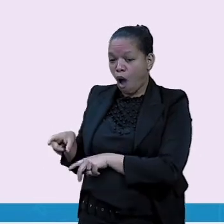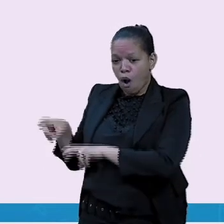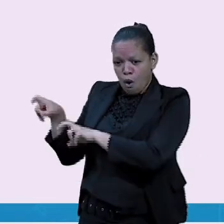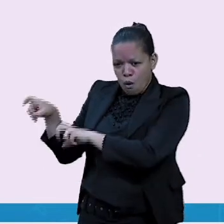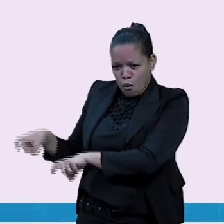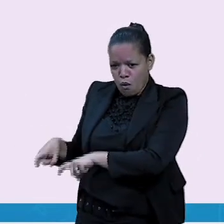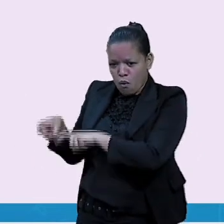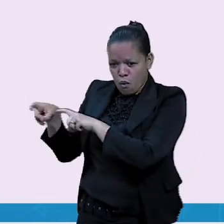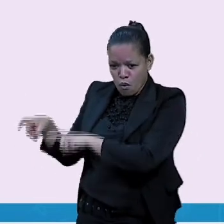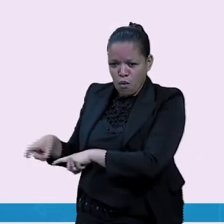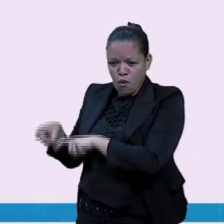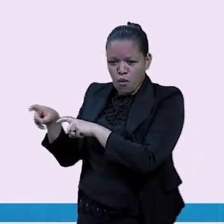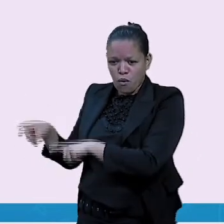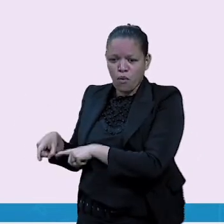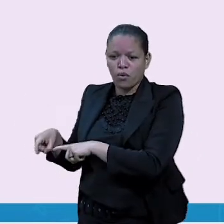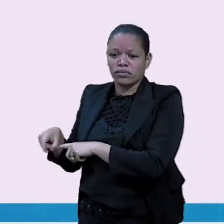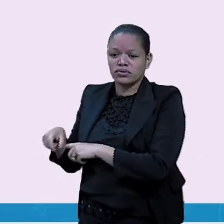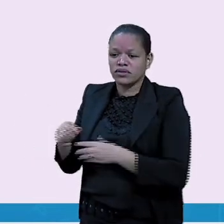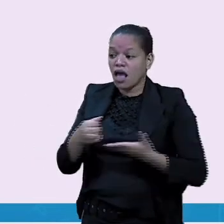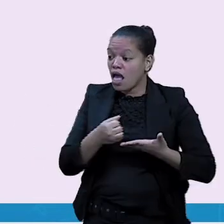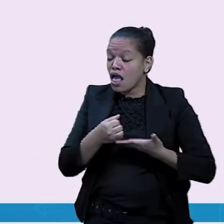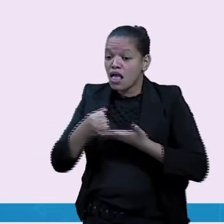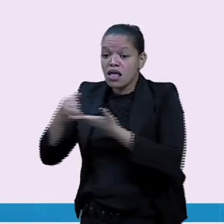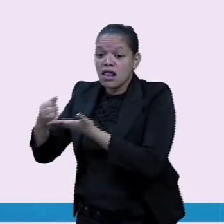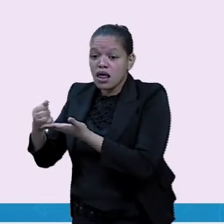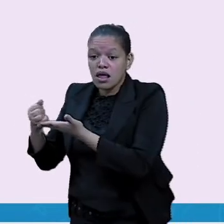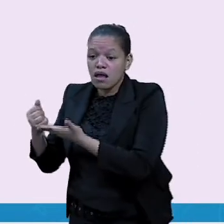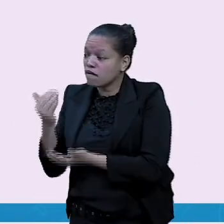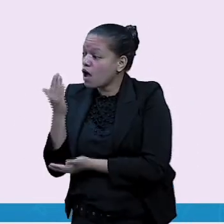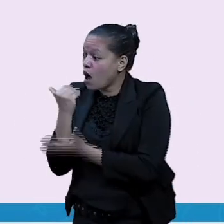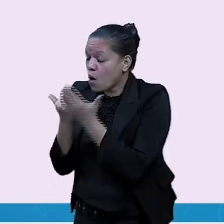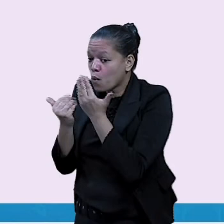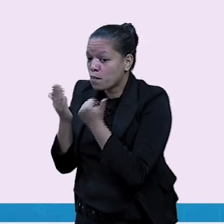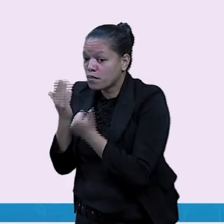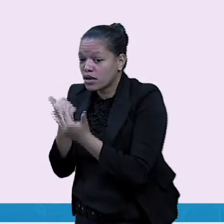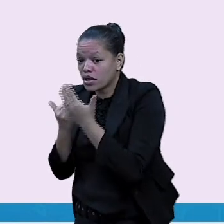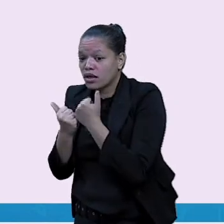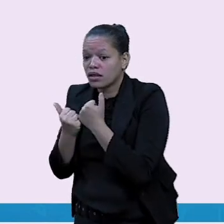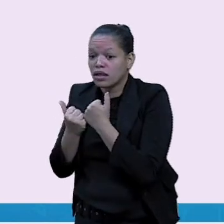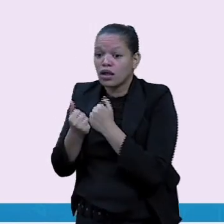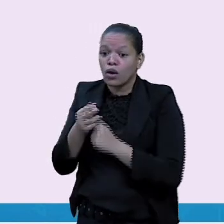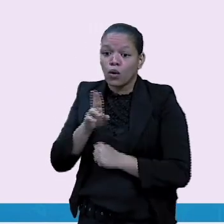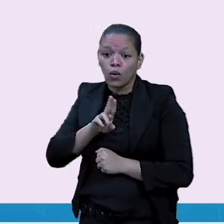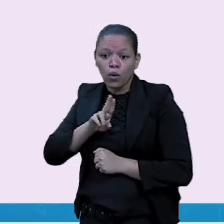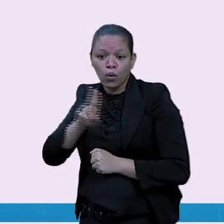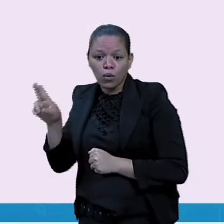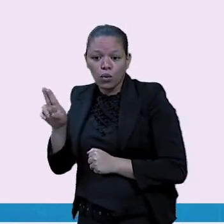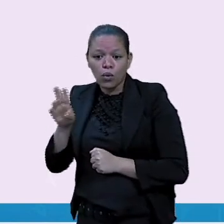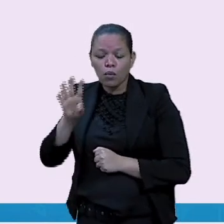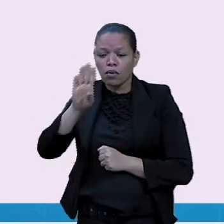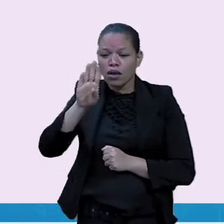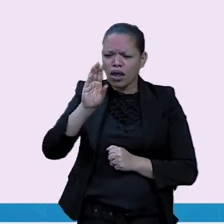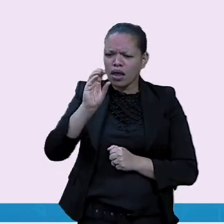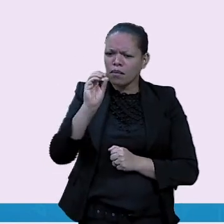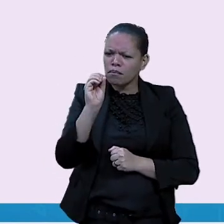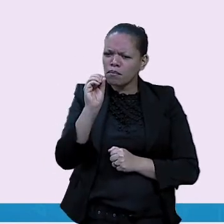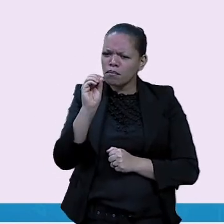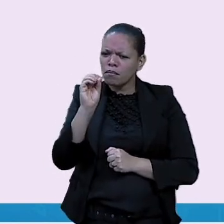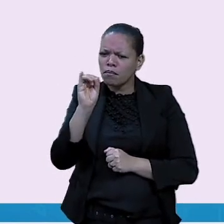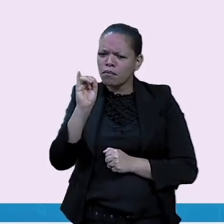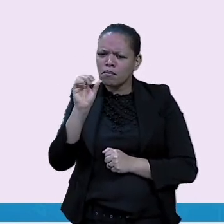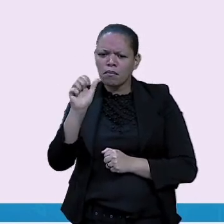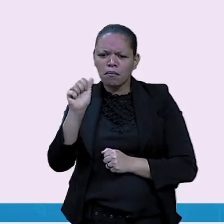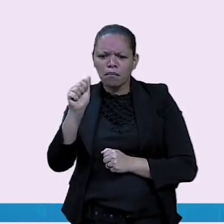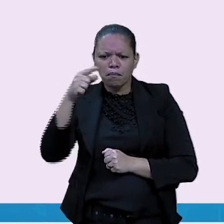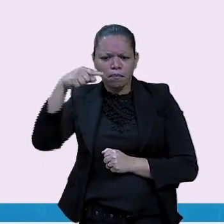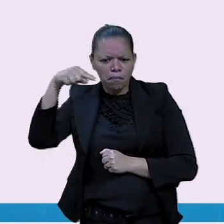onde o Zé Lelé e o Chico Bento vivem ali. Então ele achou, gente, que o Chico Bento estava pedindo